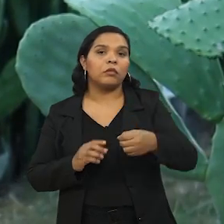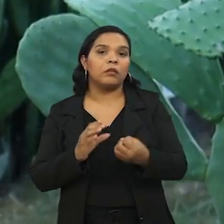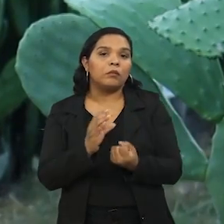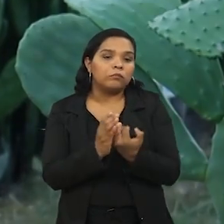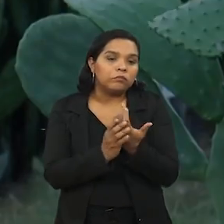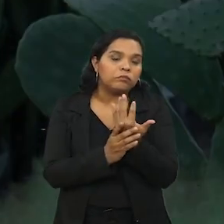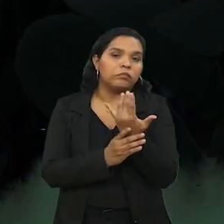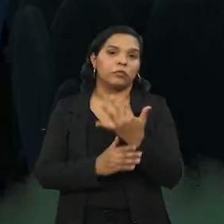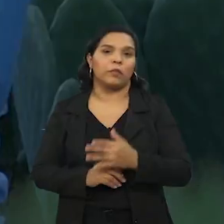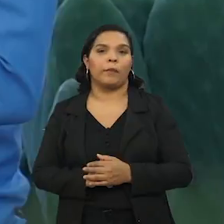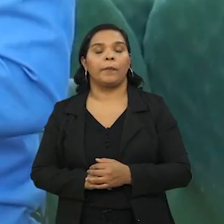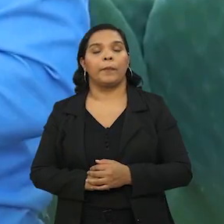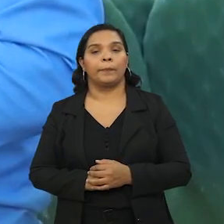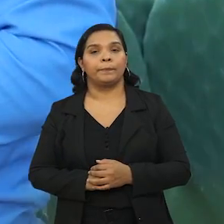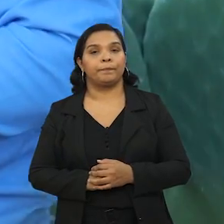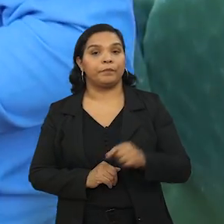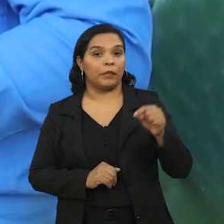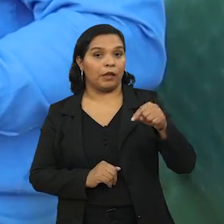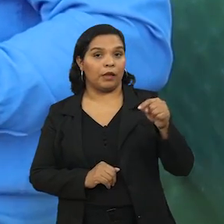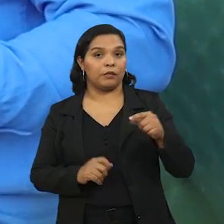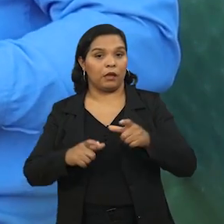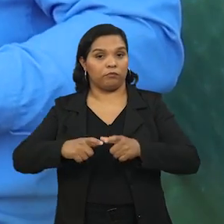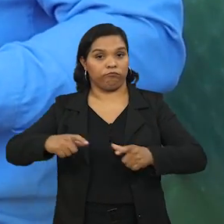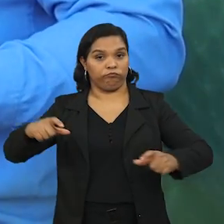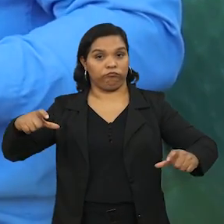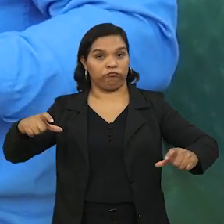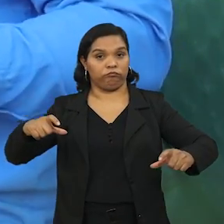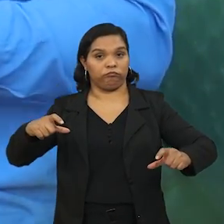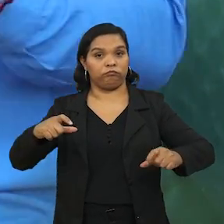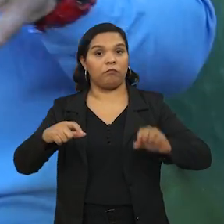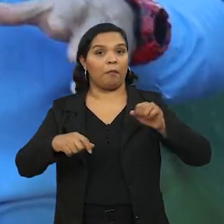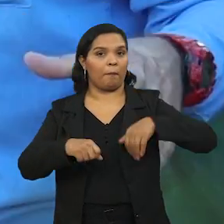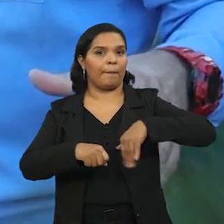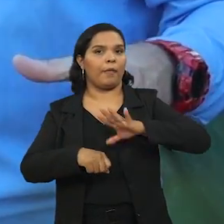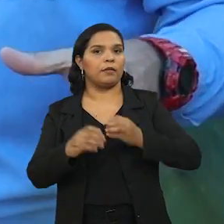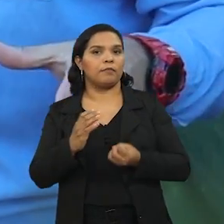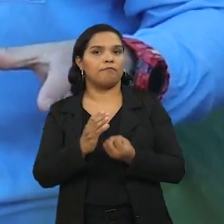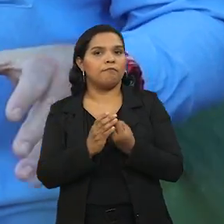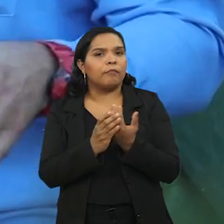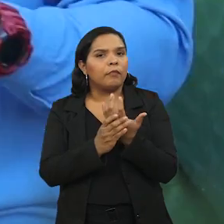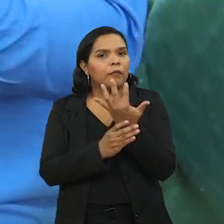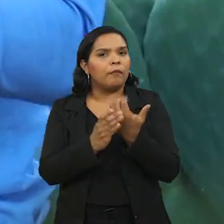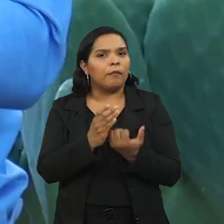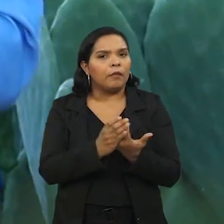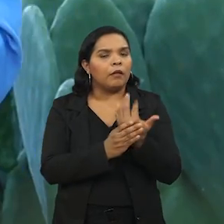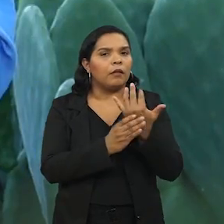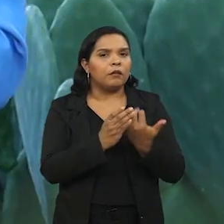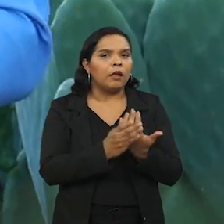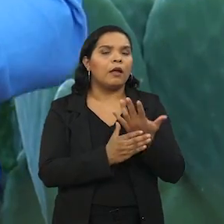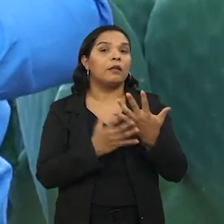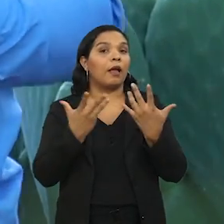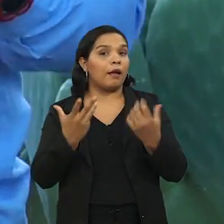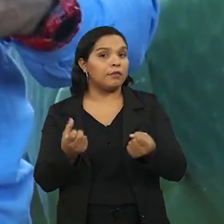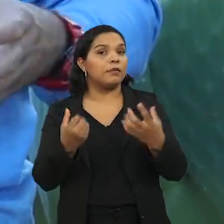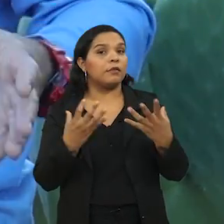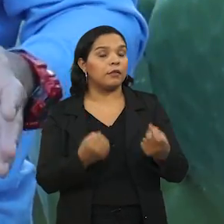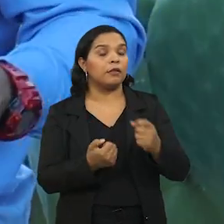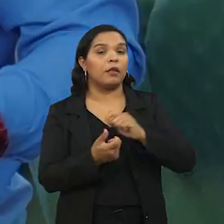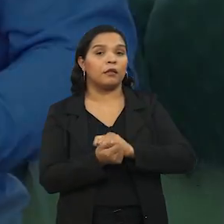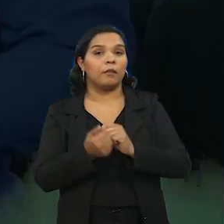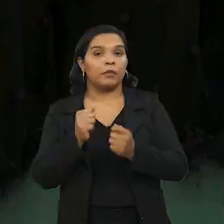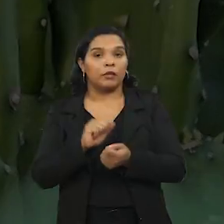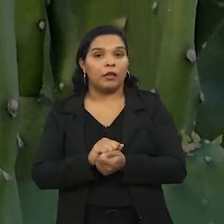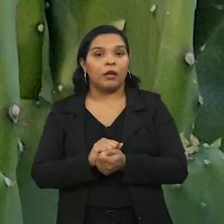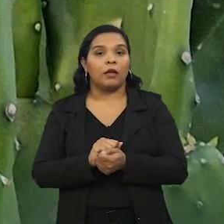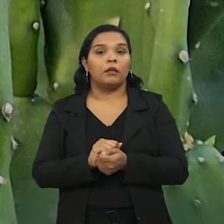próximo ciclo da cultura. Essa daqui, que é a gigante, que é a mais plantada, é realmente uma variedade mais tolerante à seca, mais bem